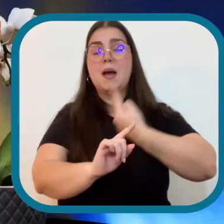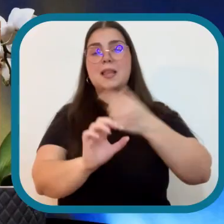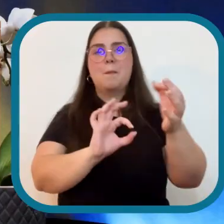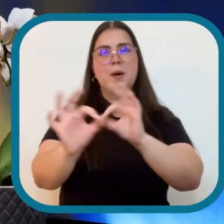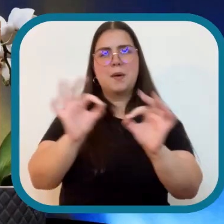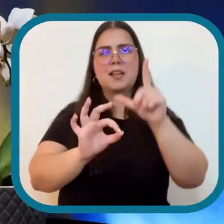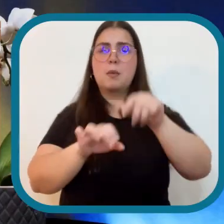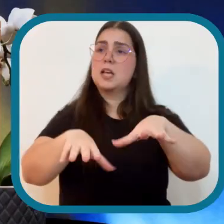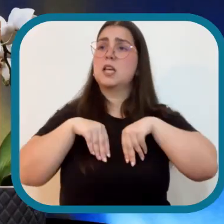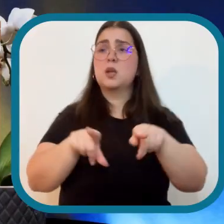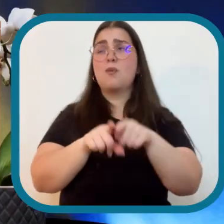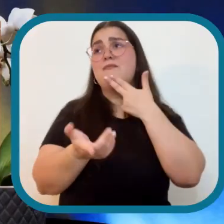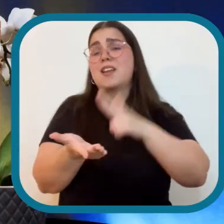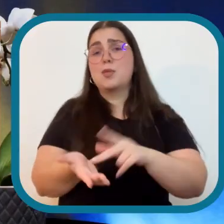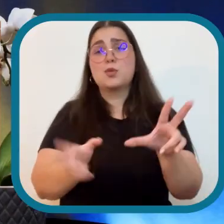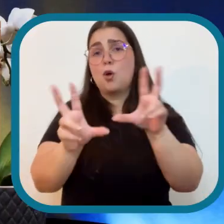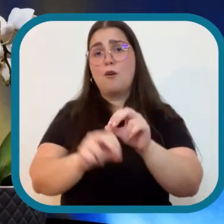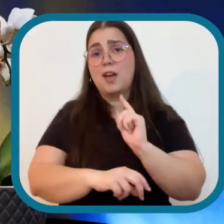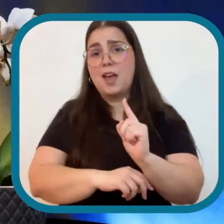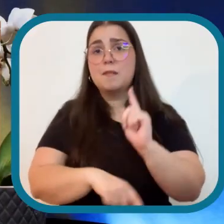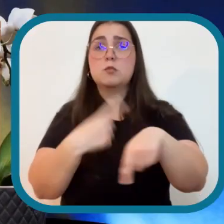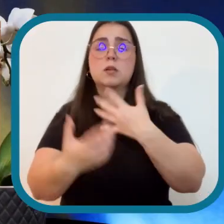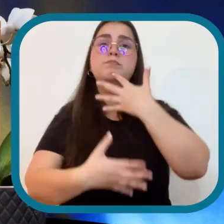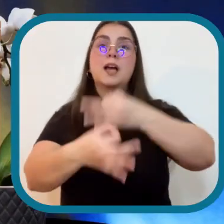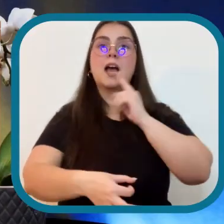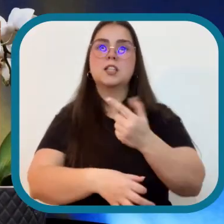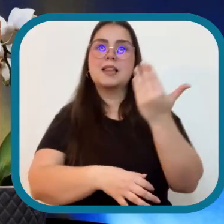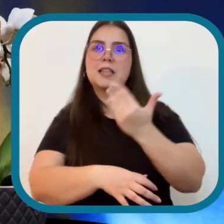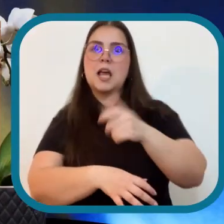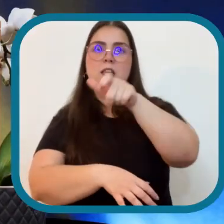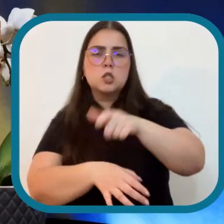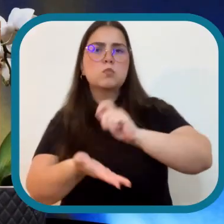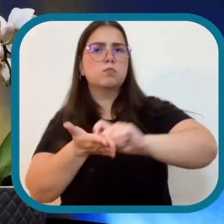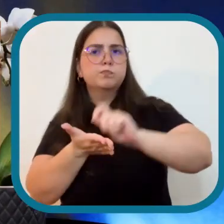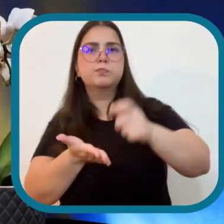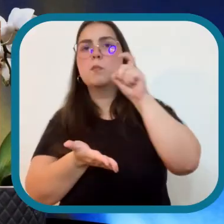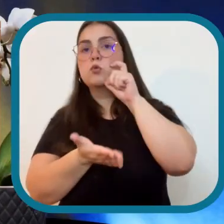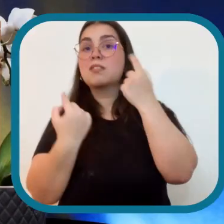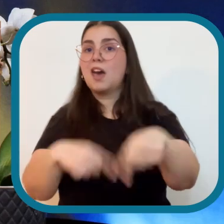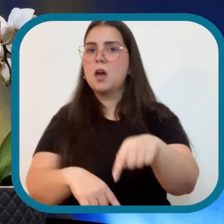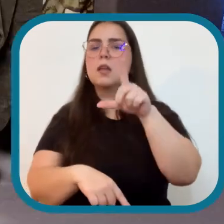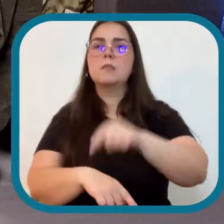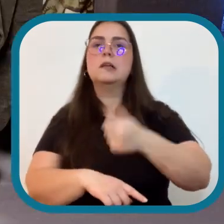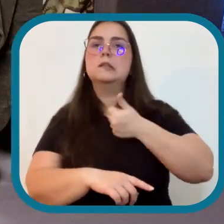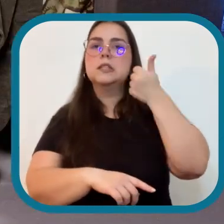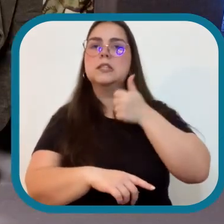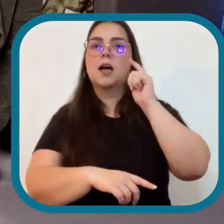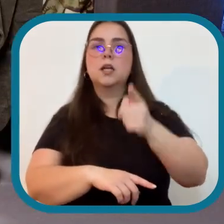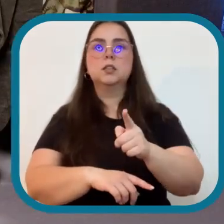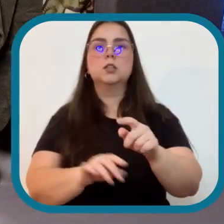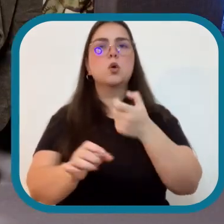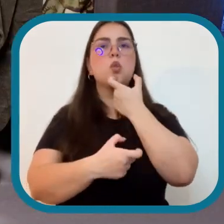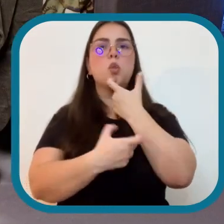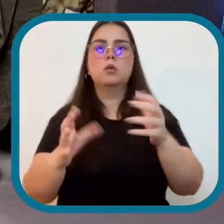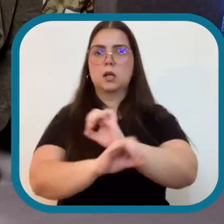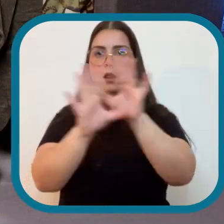preparados, aceitar isso como uma nova realidade, assegurar que os direitos dos autores estão protegidos e, o mais possível, ser